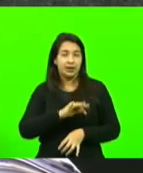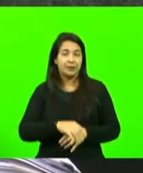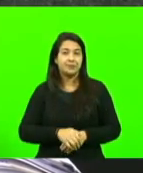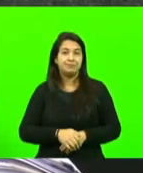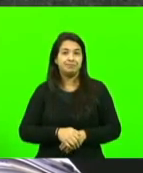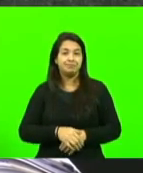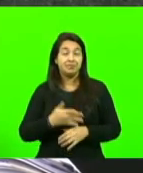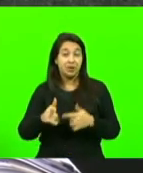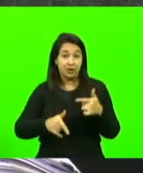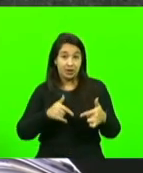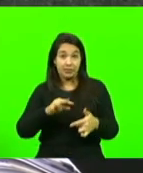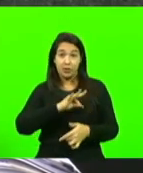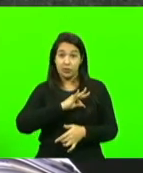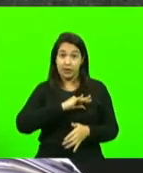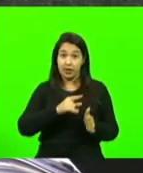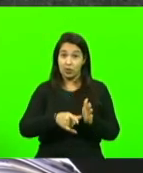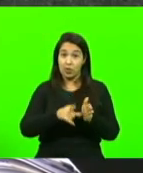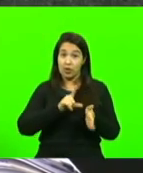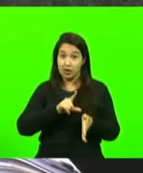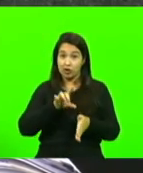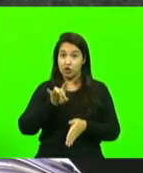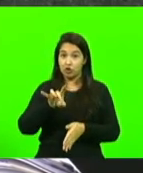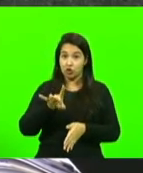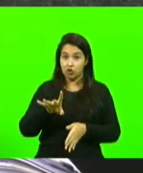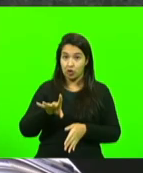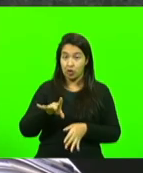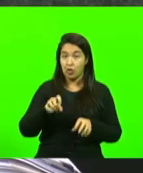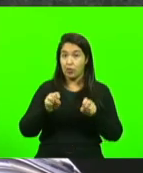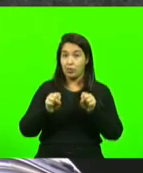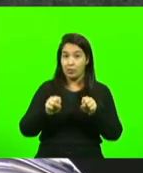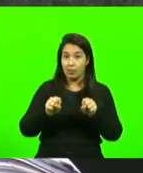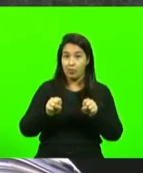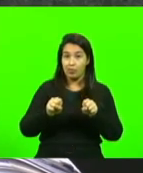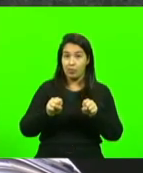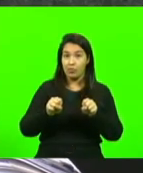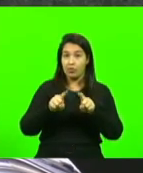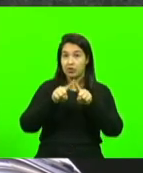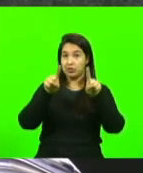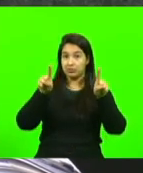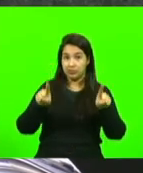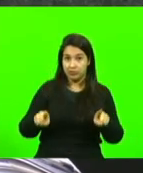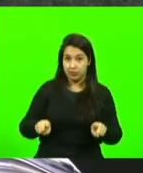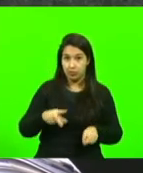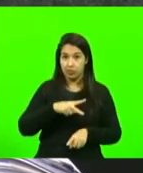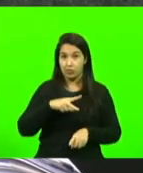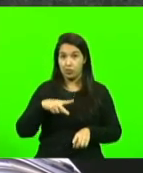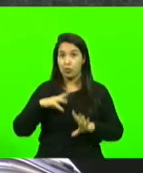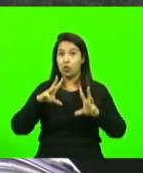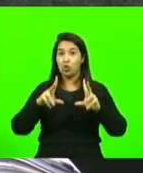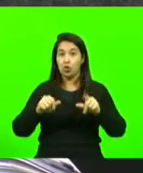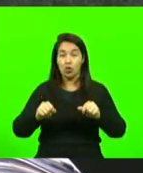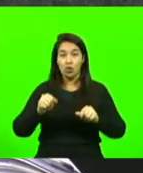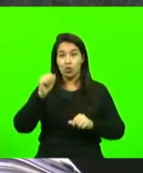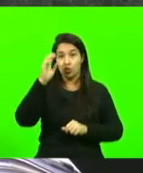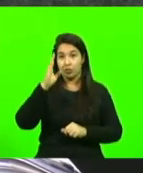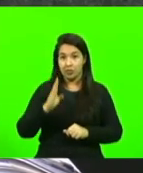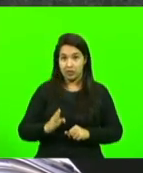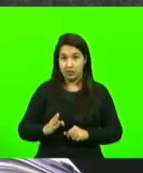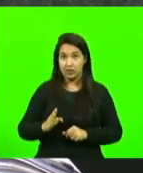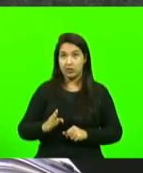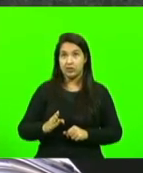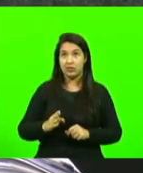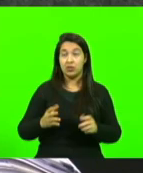técnicas antes reservadas ao concurso público para todos os catarinenses todos os brasileiros sejam o